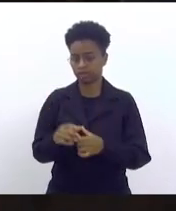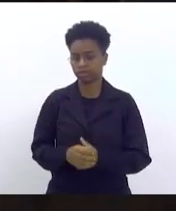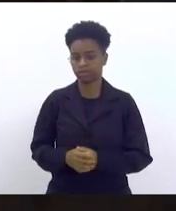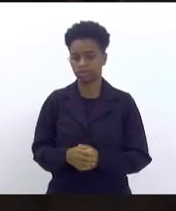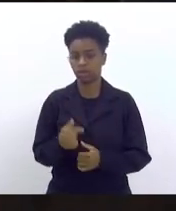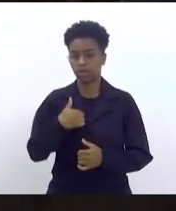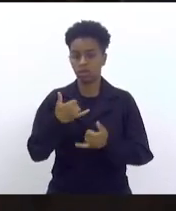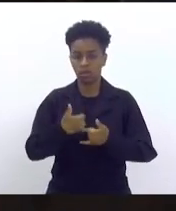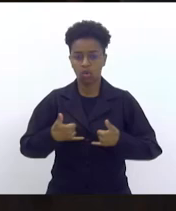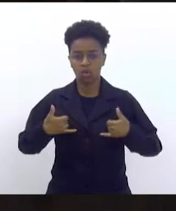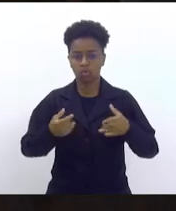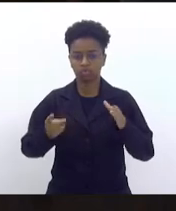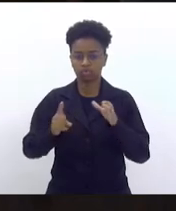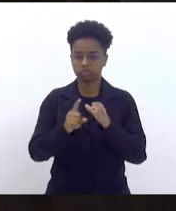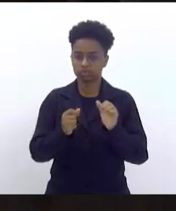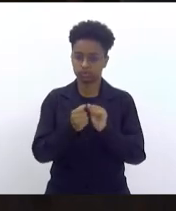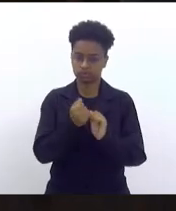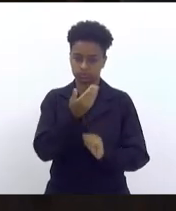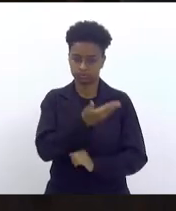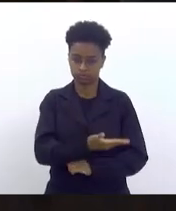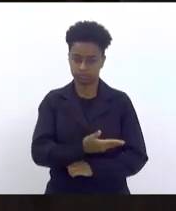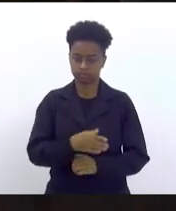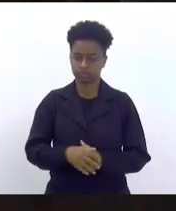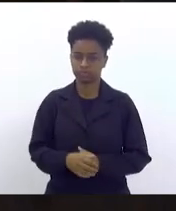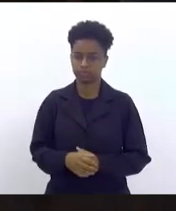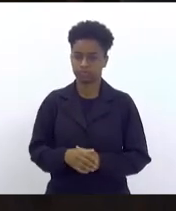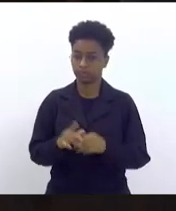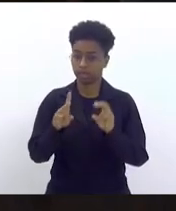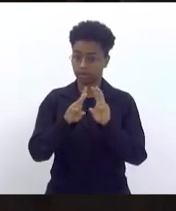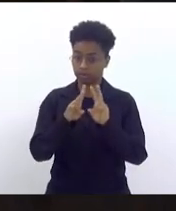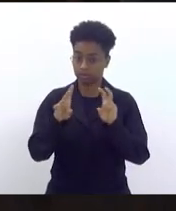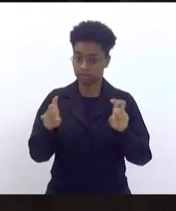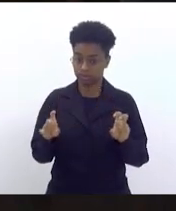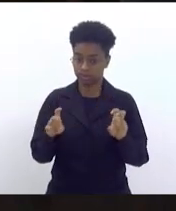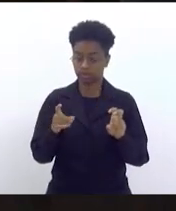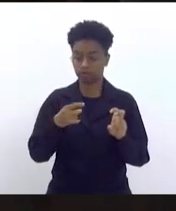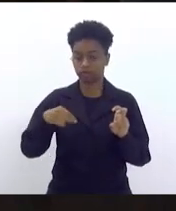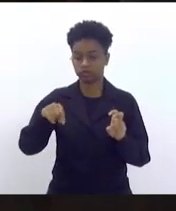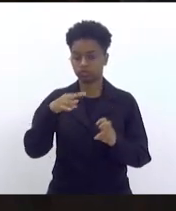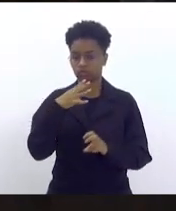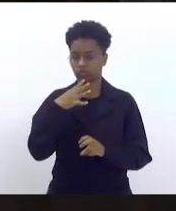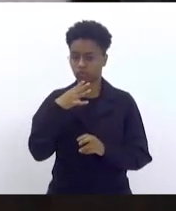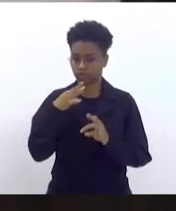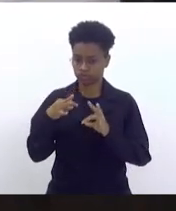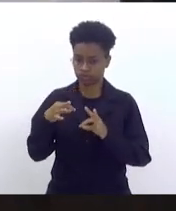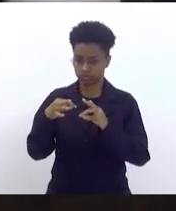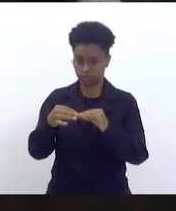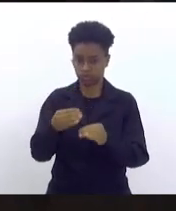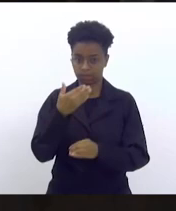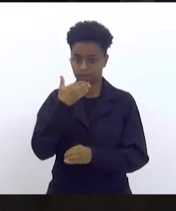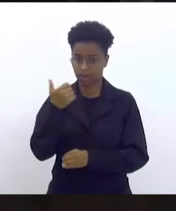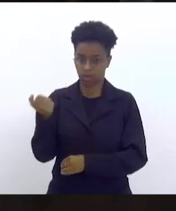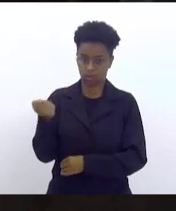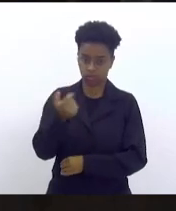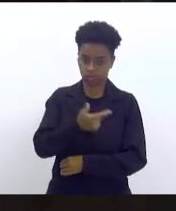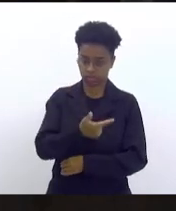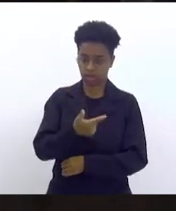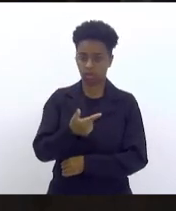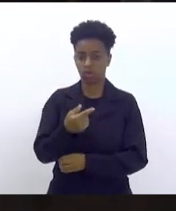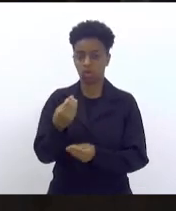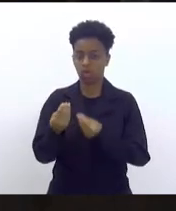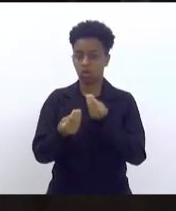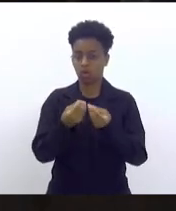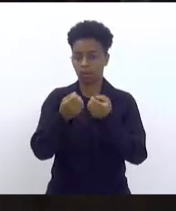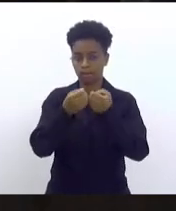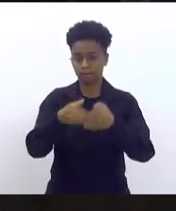integrar essa comissão com vossa excelência é um assunto que todos aqui conhecem melhor do que eu as mazelas que a droga